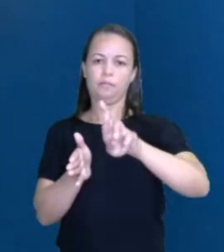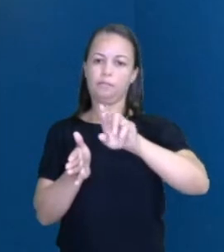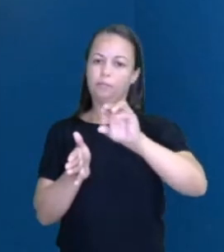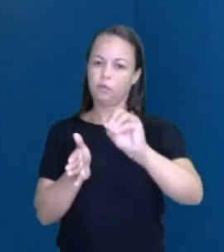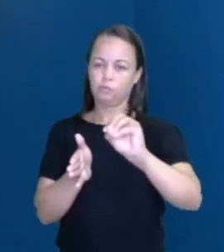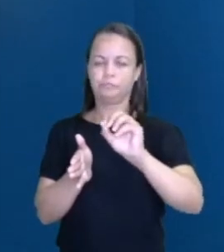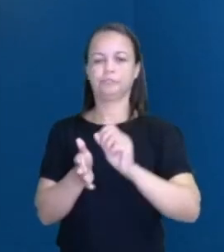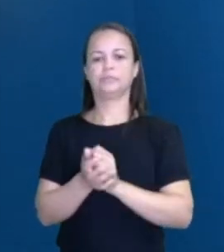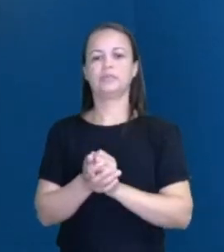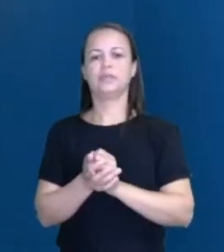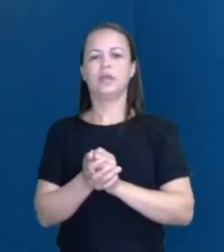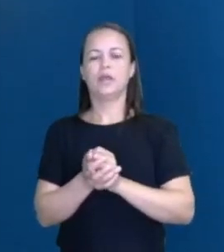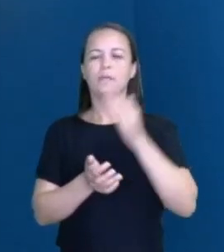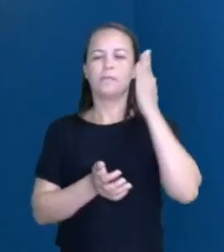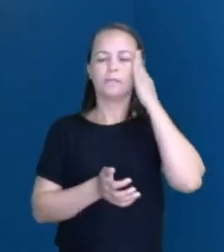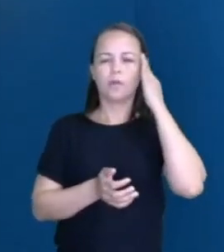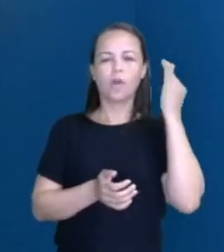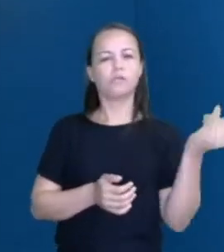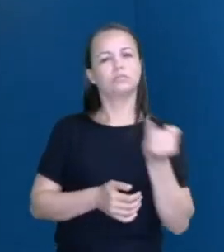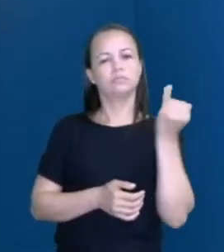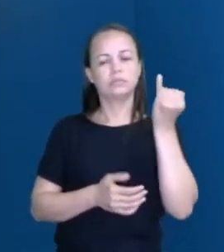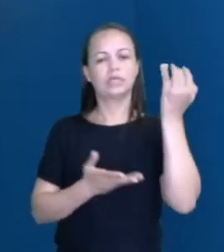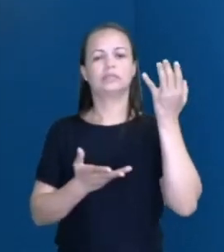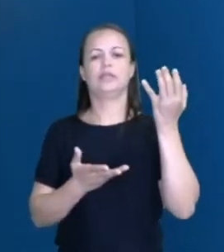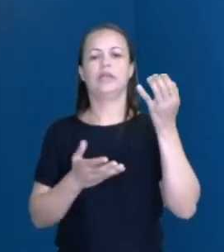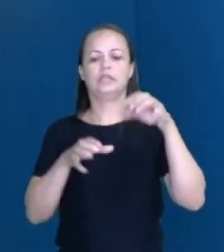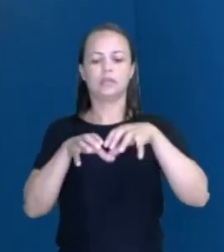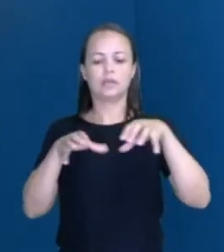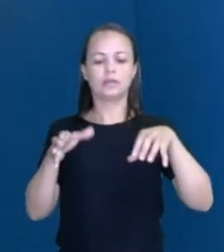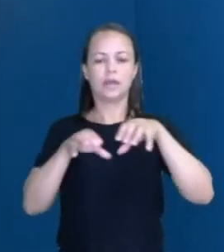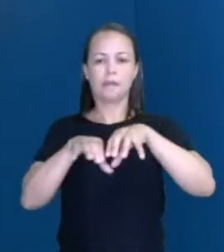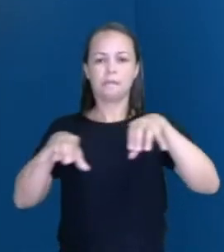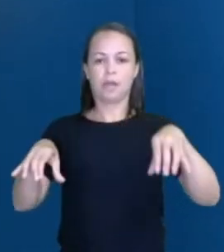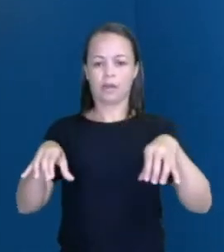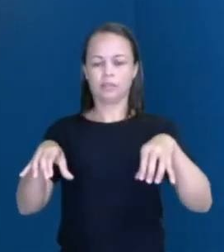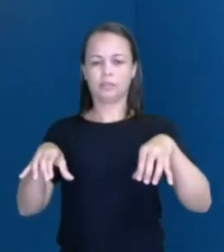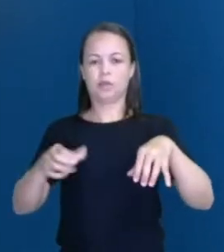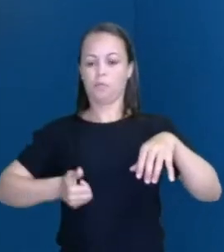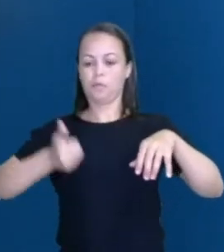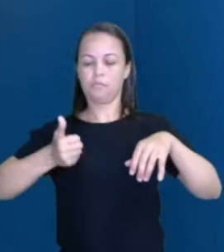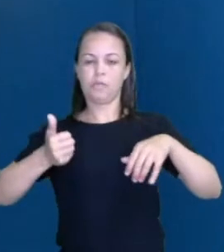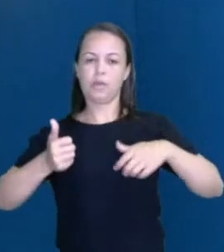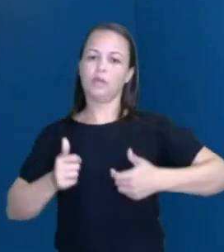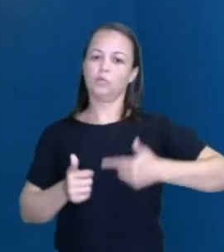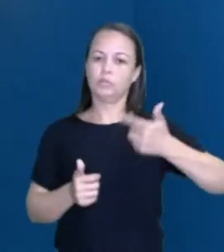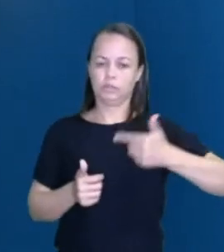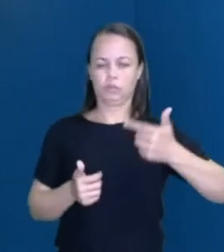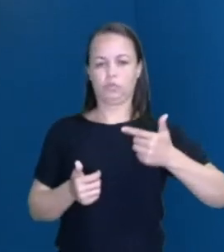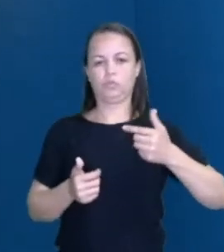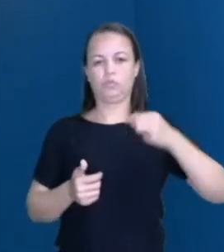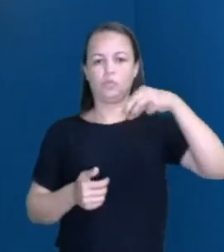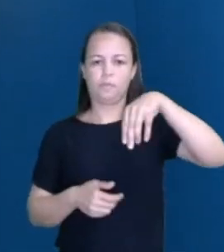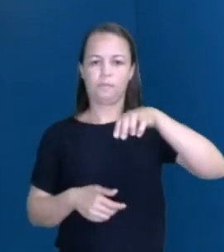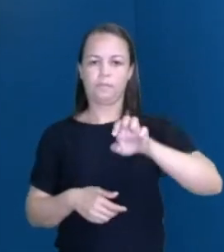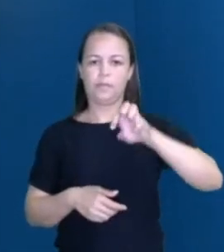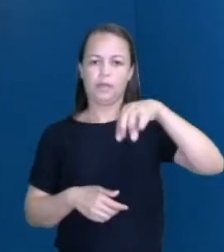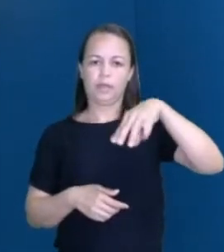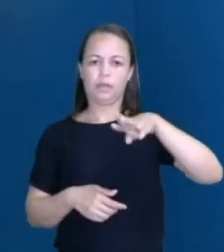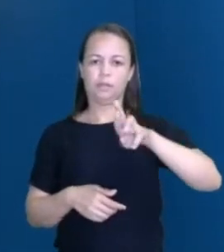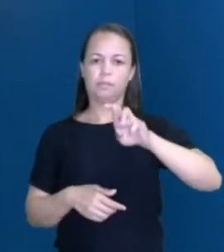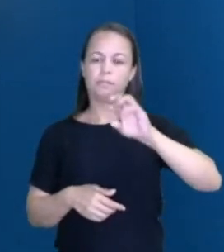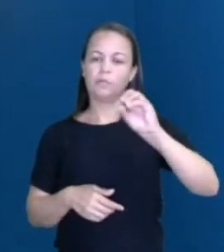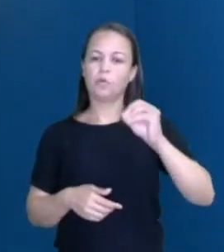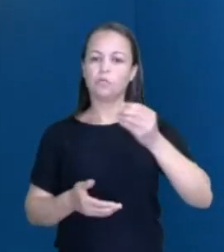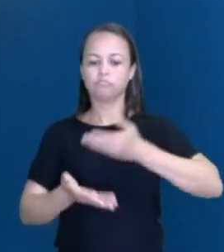entender essa separação entre primeiro membro e segundo membro, porque a gente vai utilizar isso no processo de resolução da